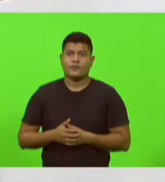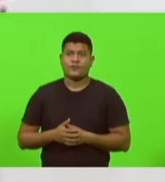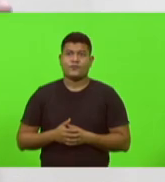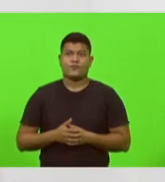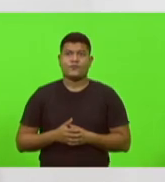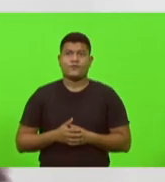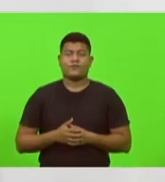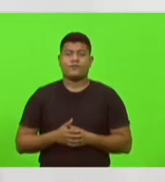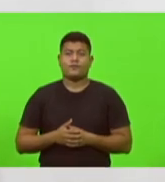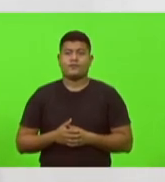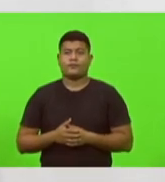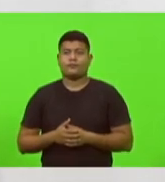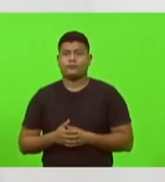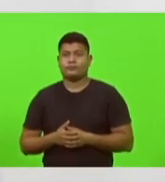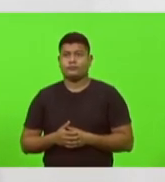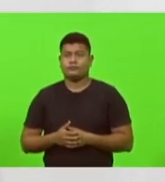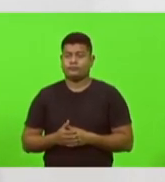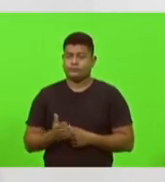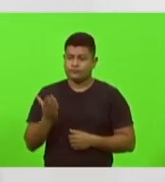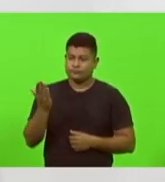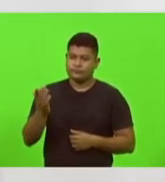Vossa Excelência, deputado Pedro,